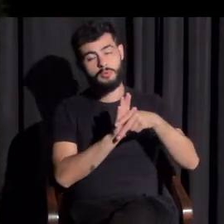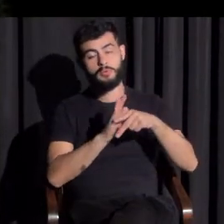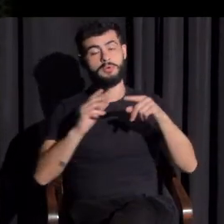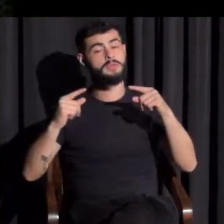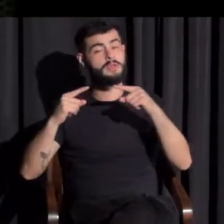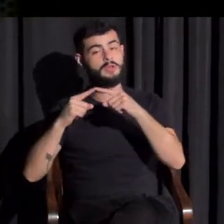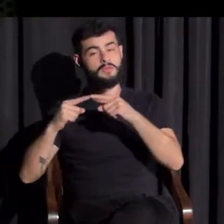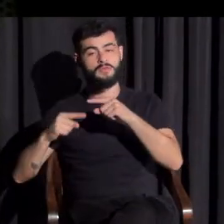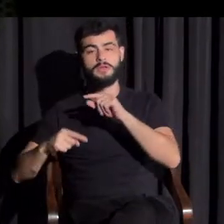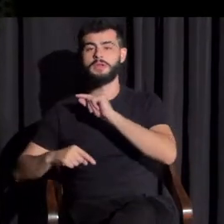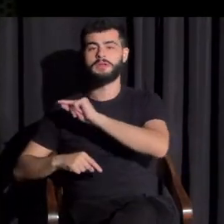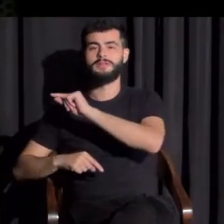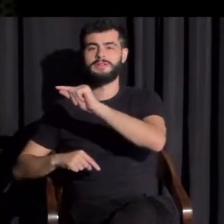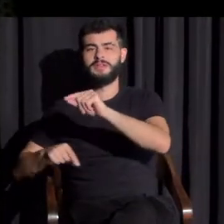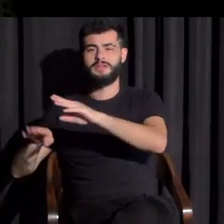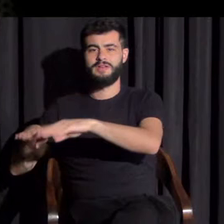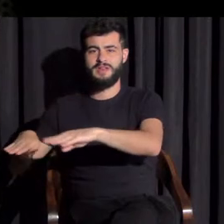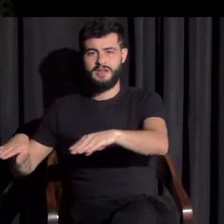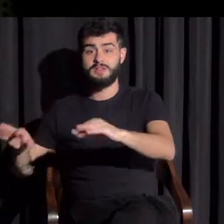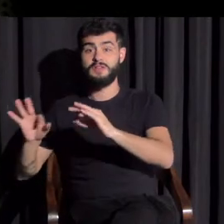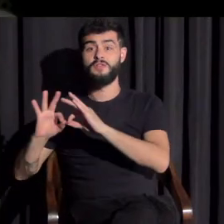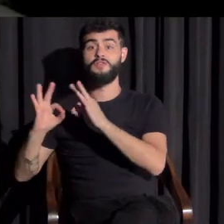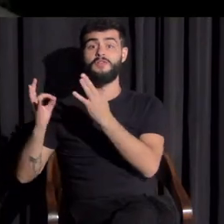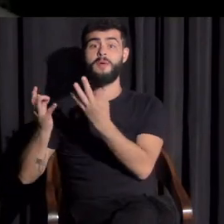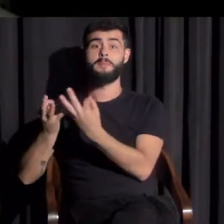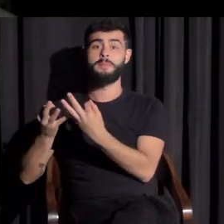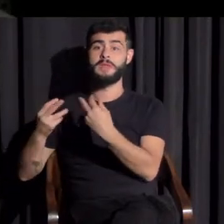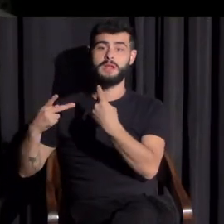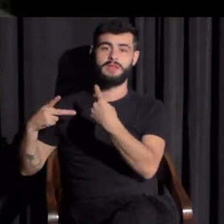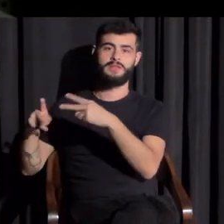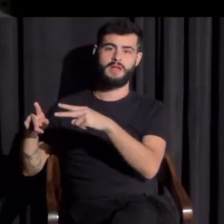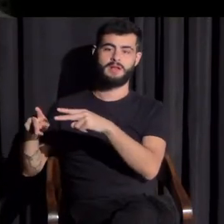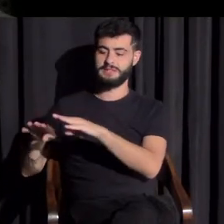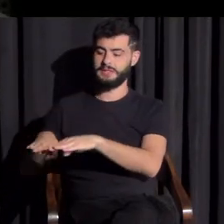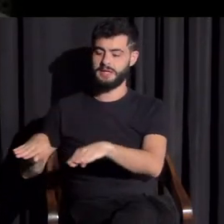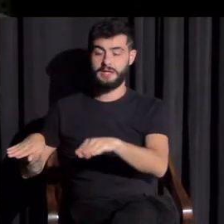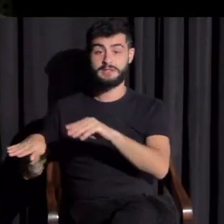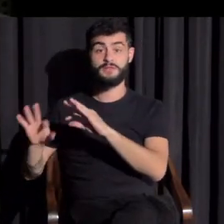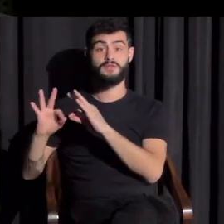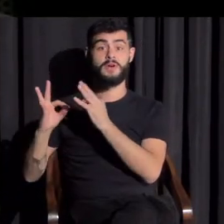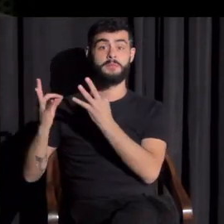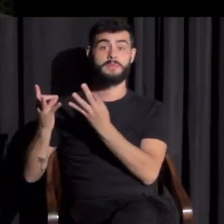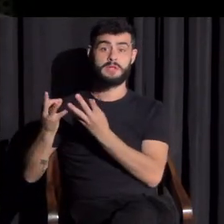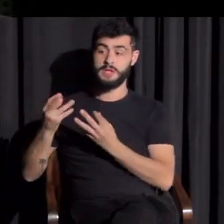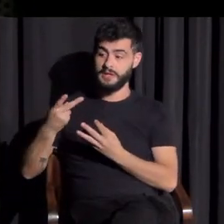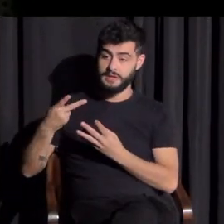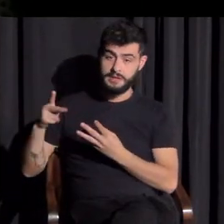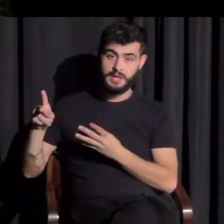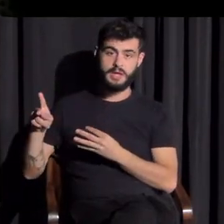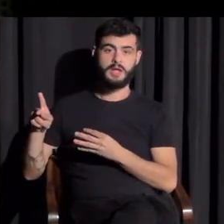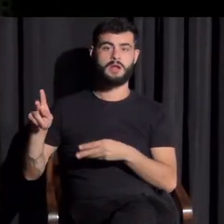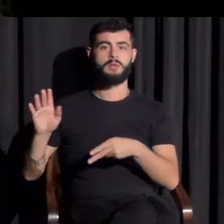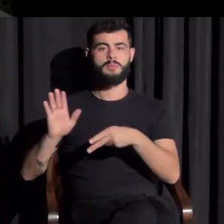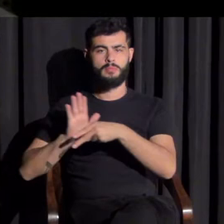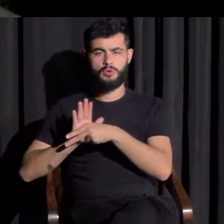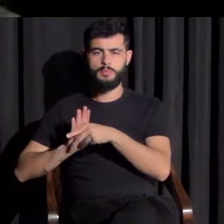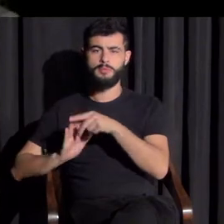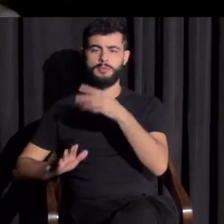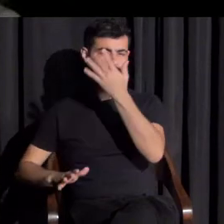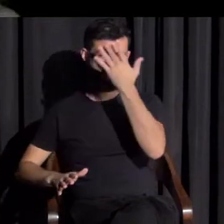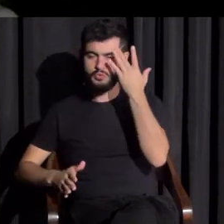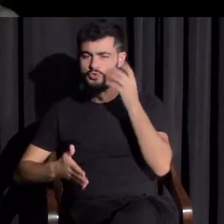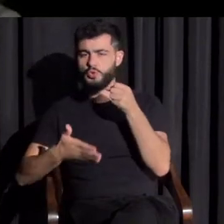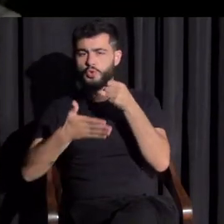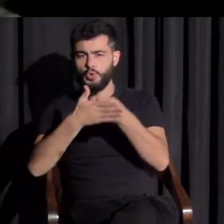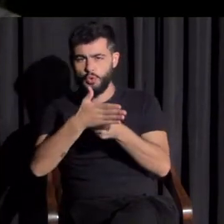muita coisa sobre as crianças, então vou tentar trazer um pouco sobre as famílias das crianças, desses movimentos de luta por moradia, e